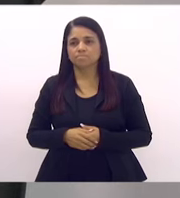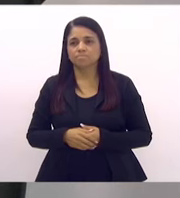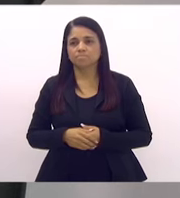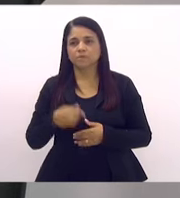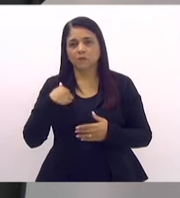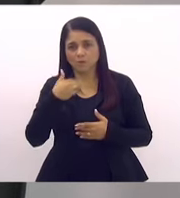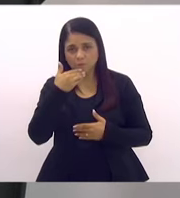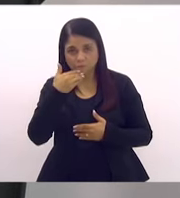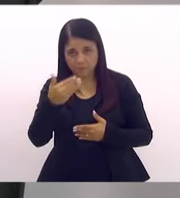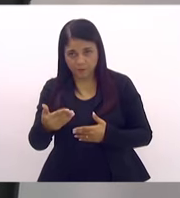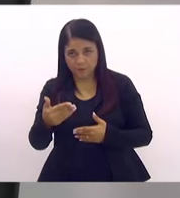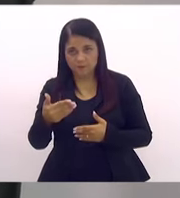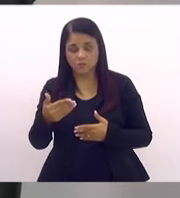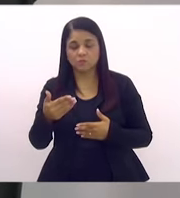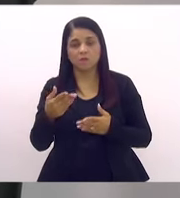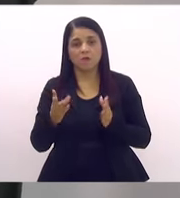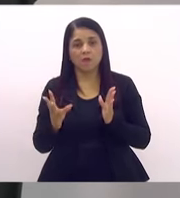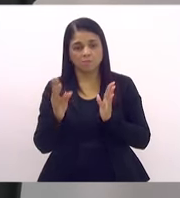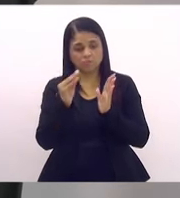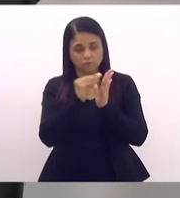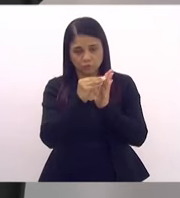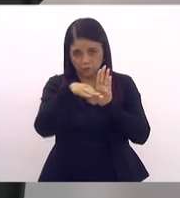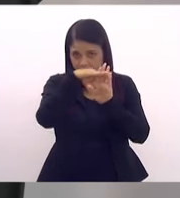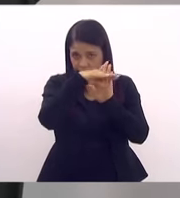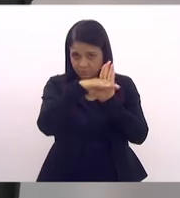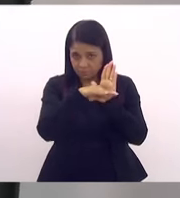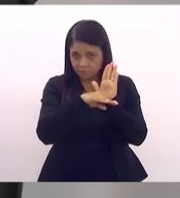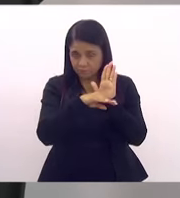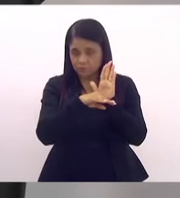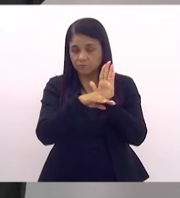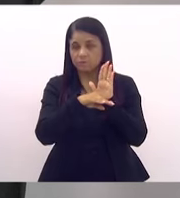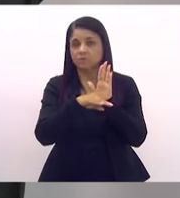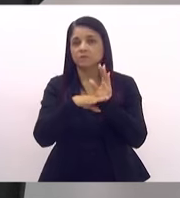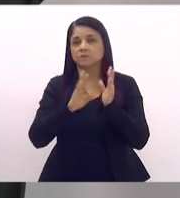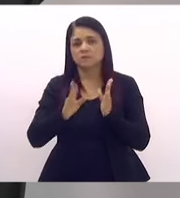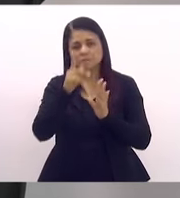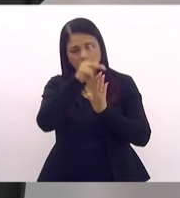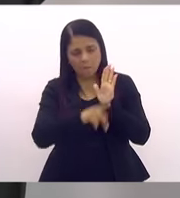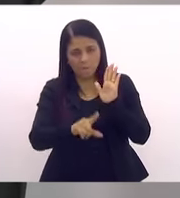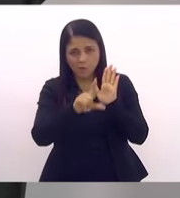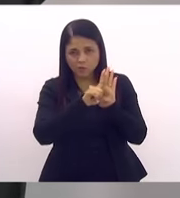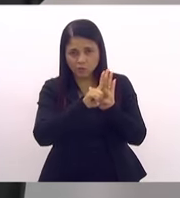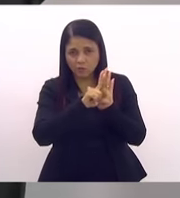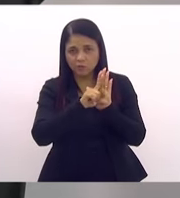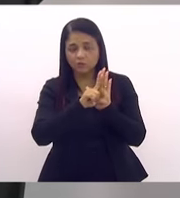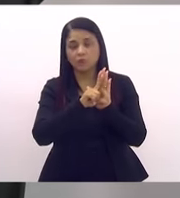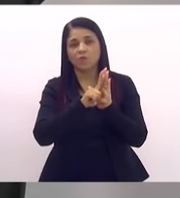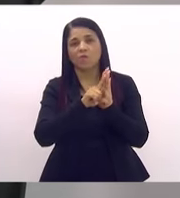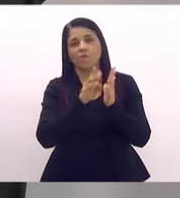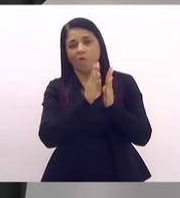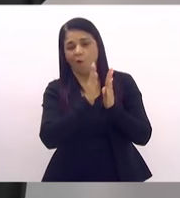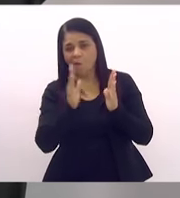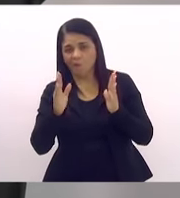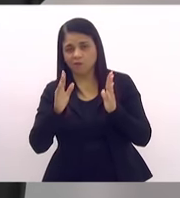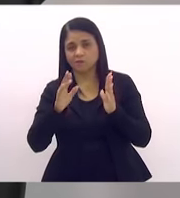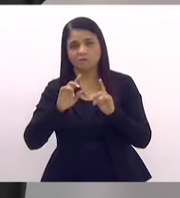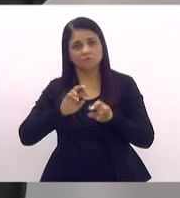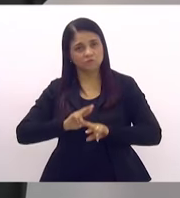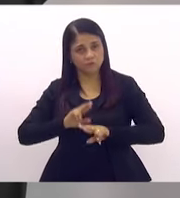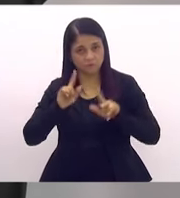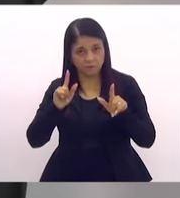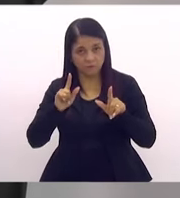e peço ver a inclusão em pauta, e por isso que estou colocando, como a gente tem feito nos projetos que estão fora da ordem do dia, para que a